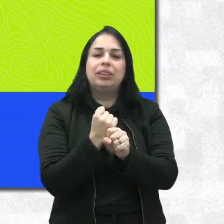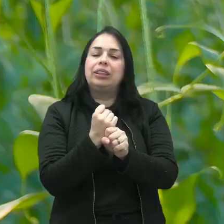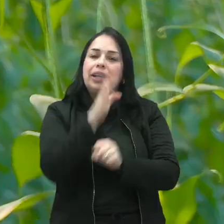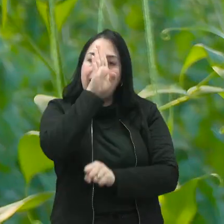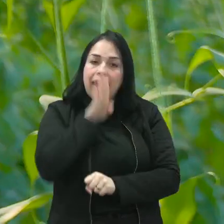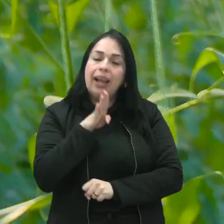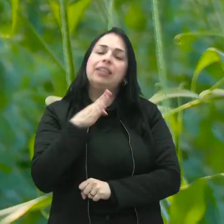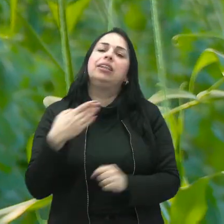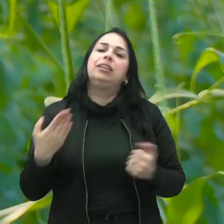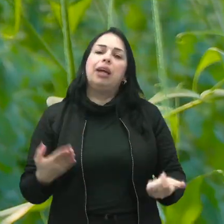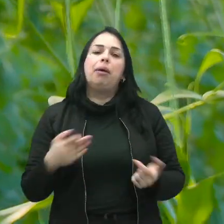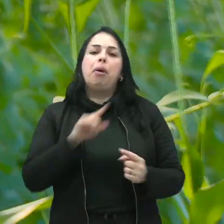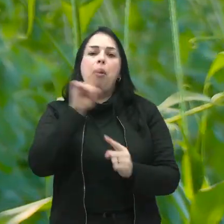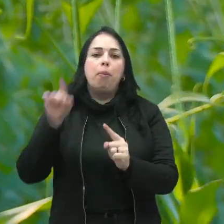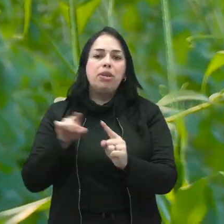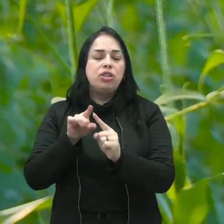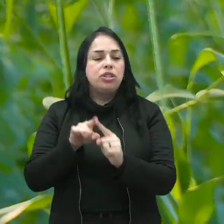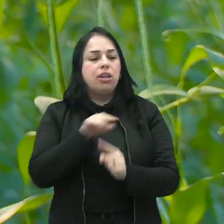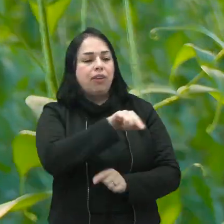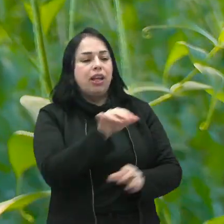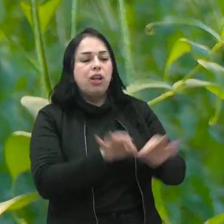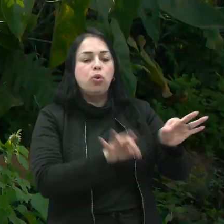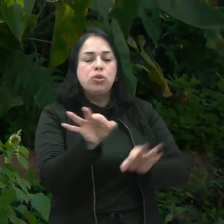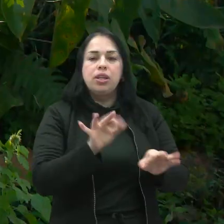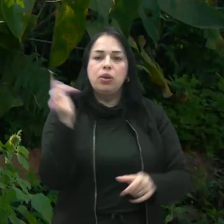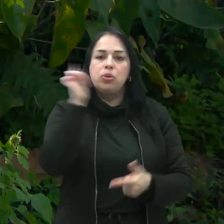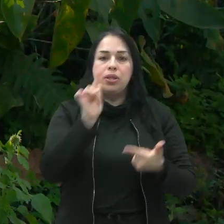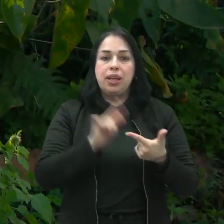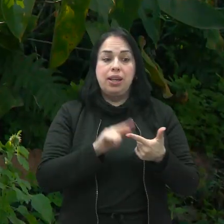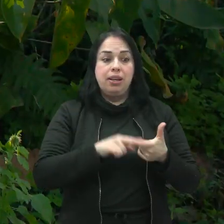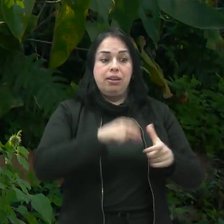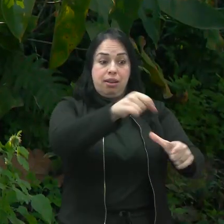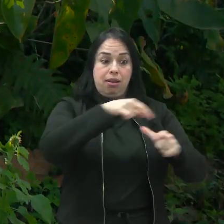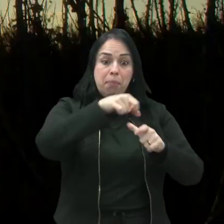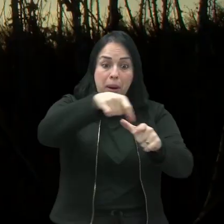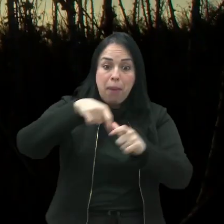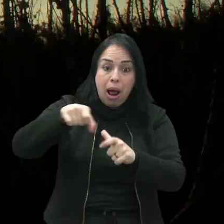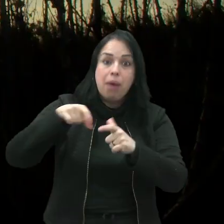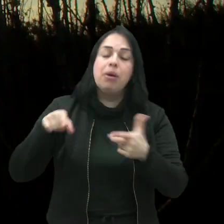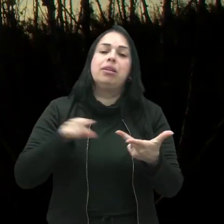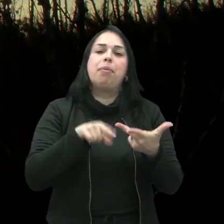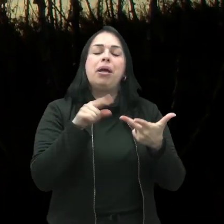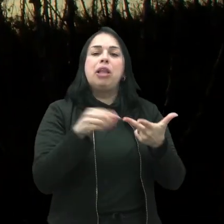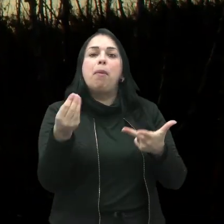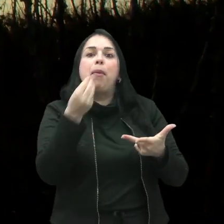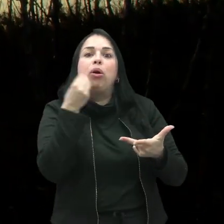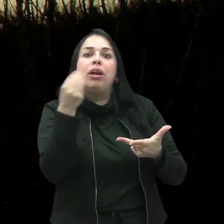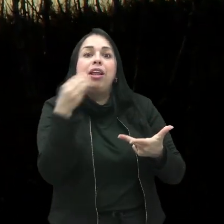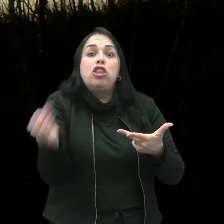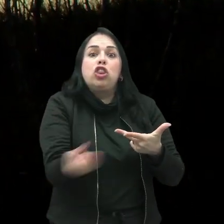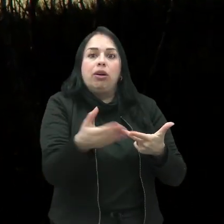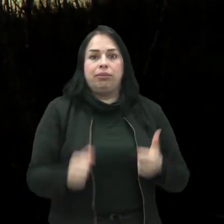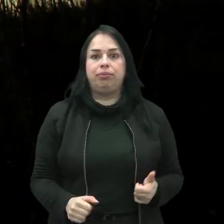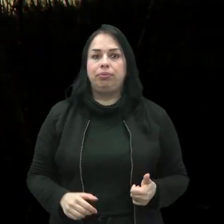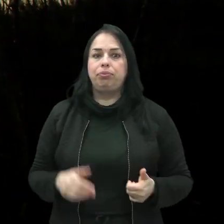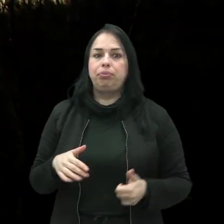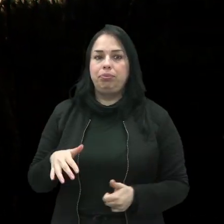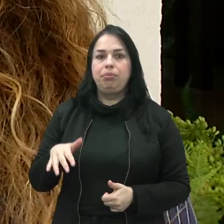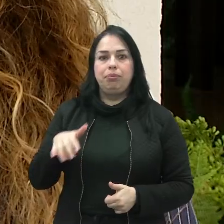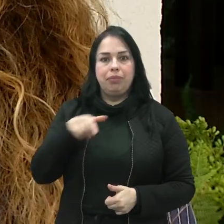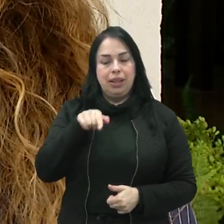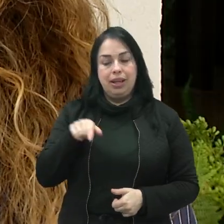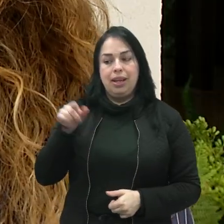ano. A meta é melhorar a gestão, aumentar a produção e abrir caminhos para novos